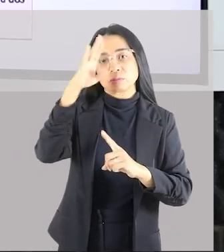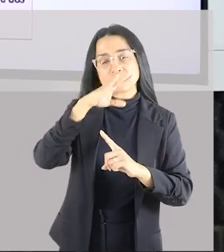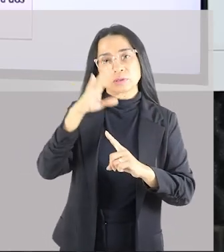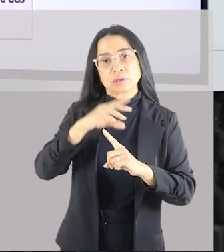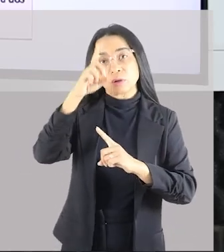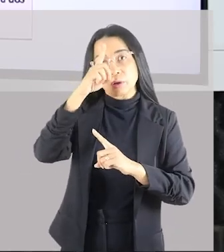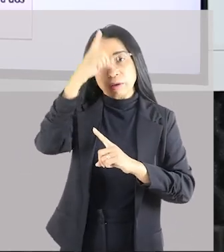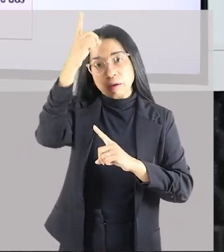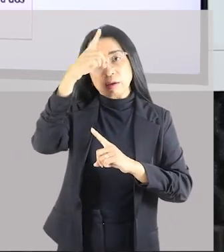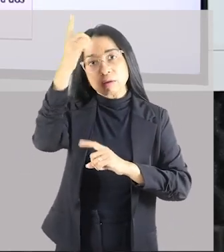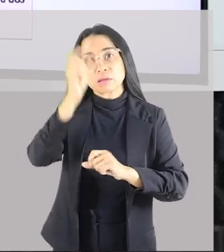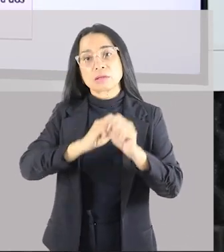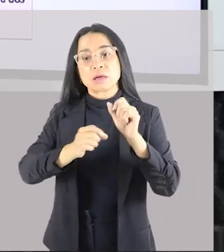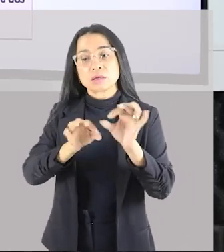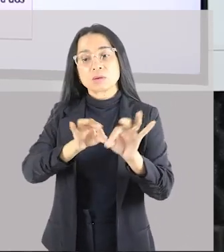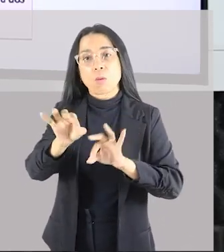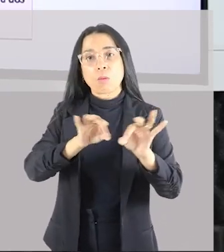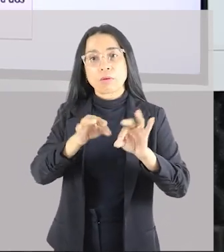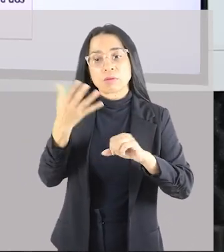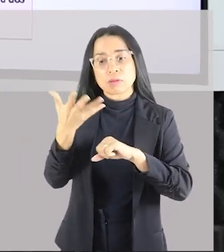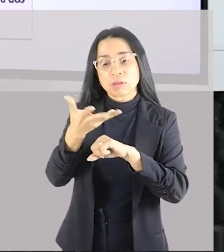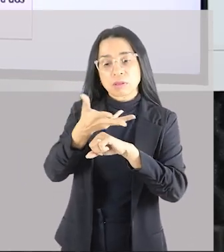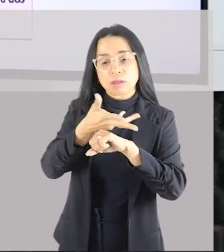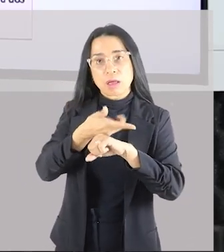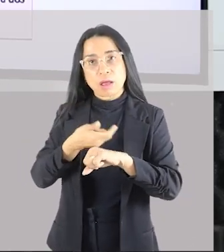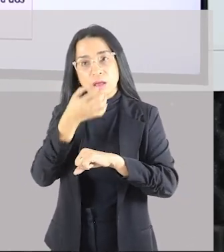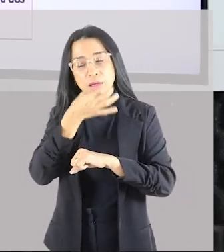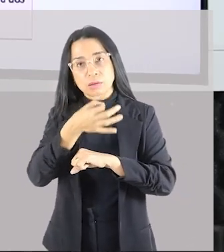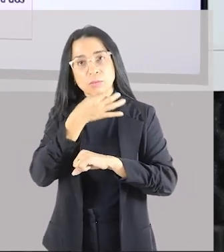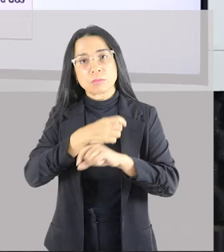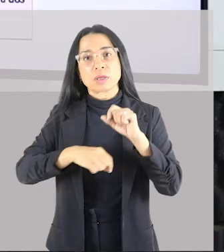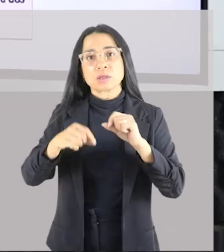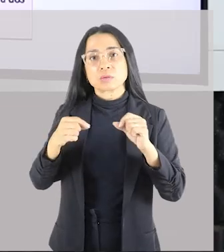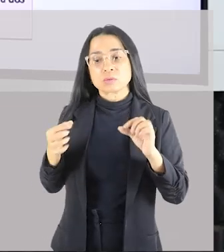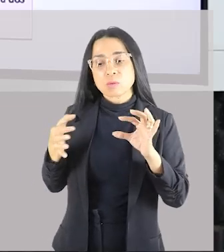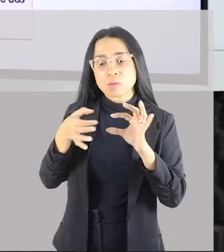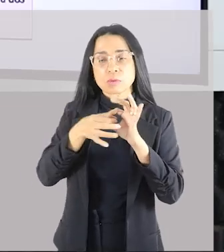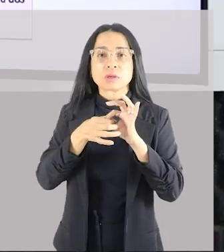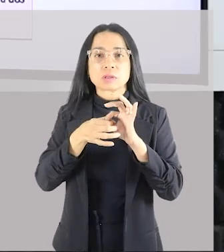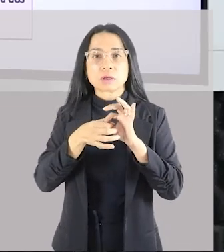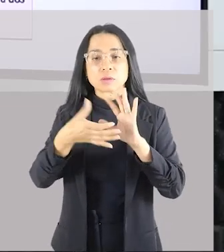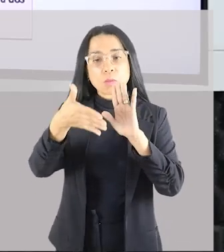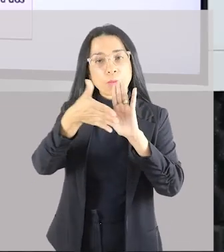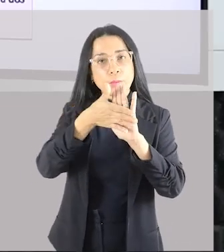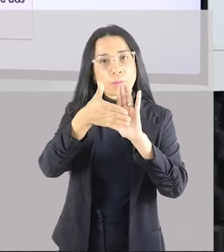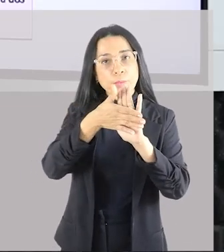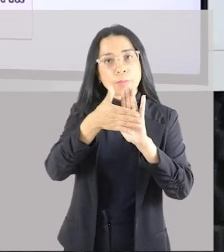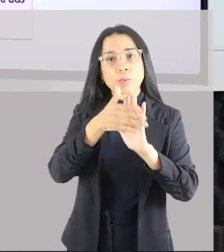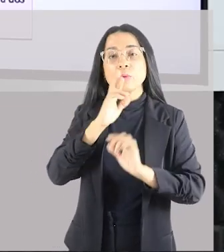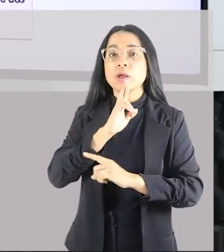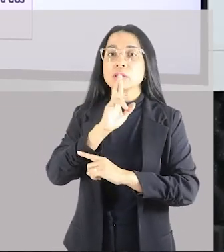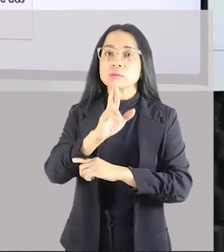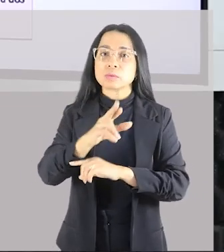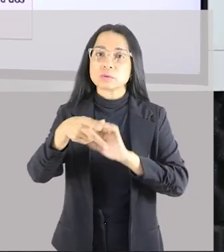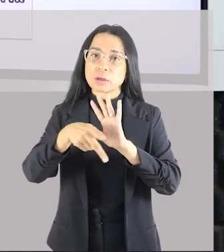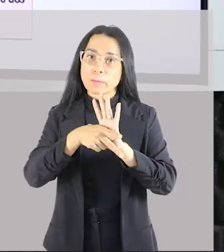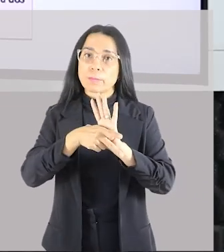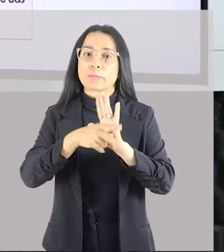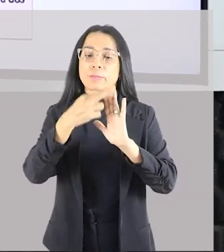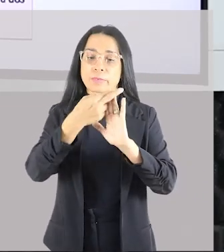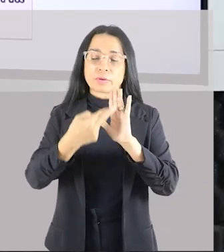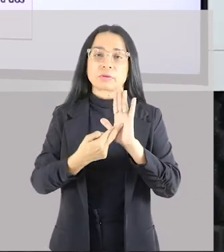formular argumentos muito mais interconectados e principalmente propor soluções para a sua própria